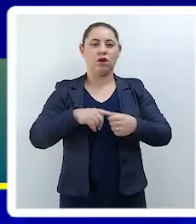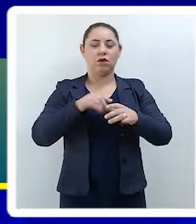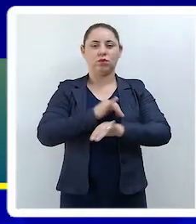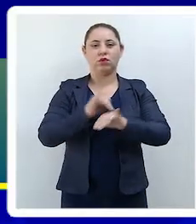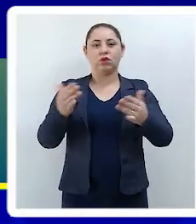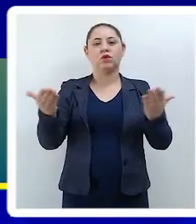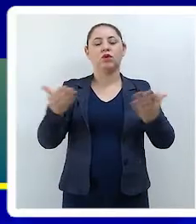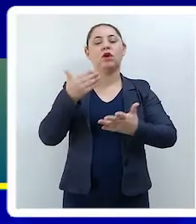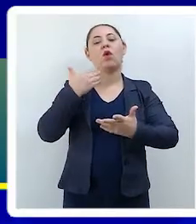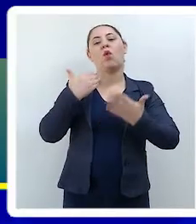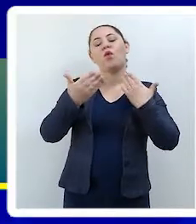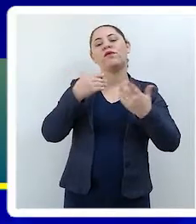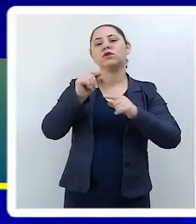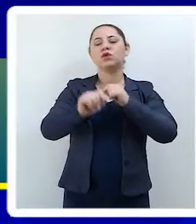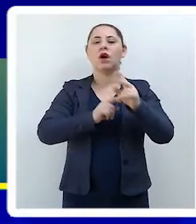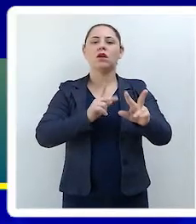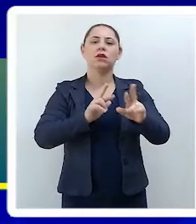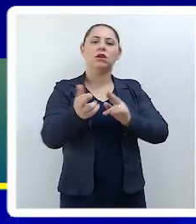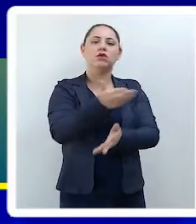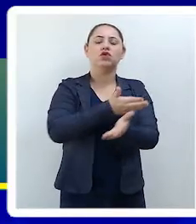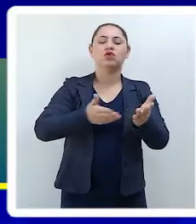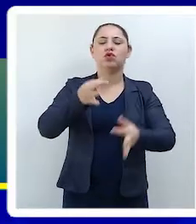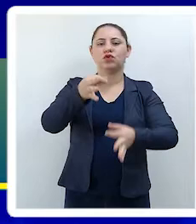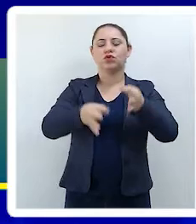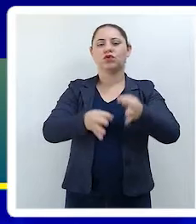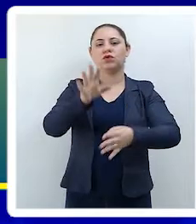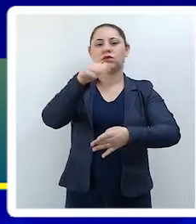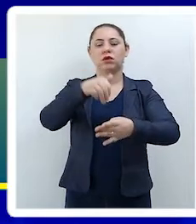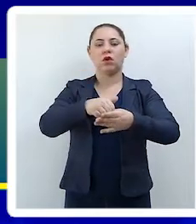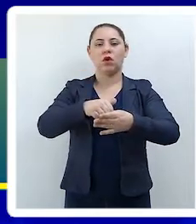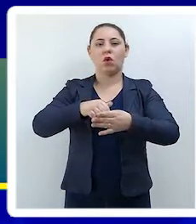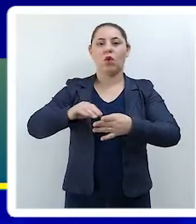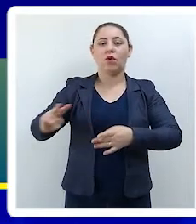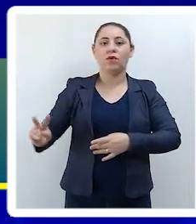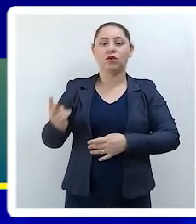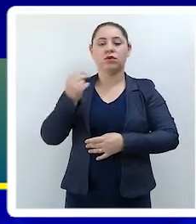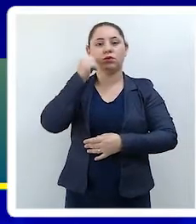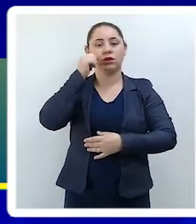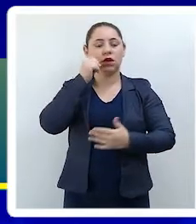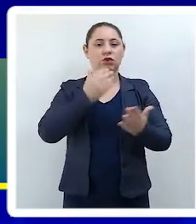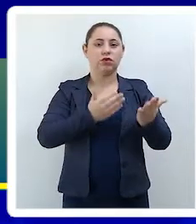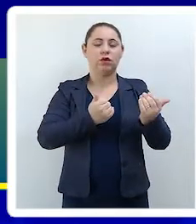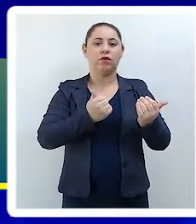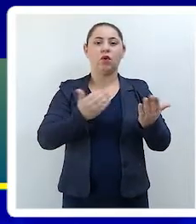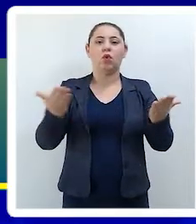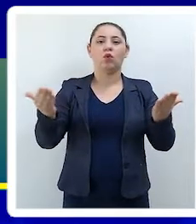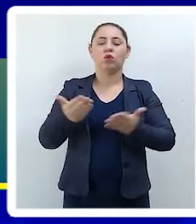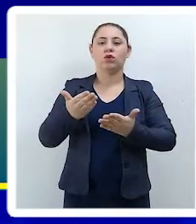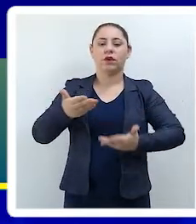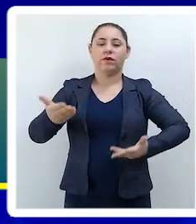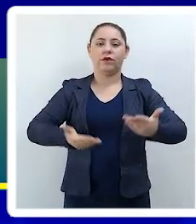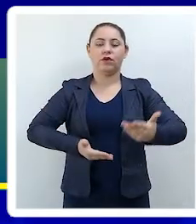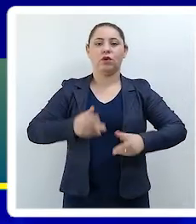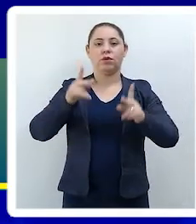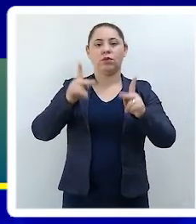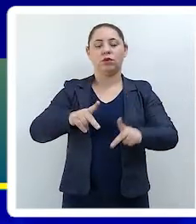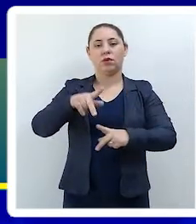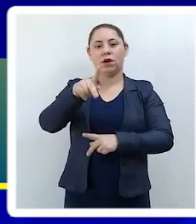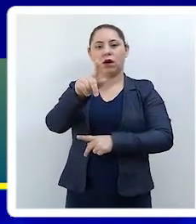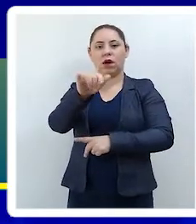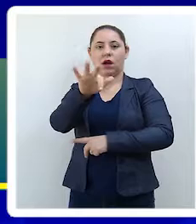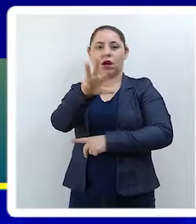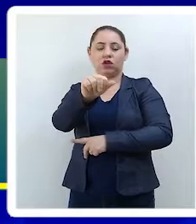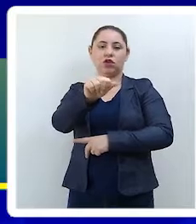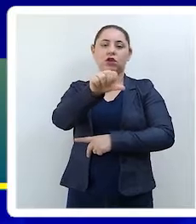Voltamos com o programa de hoje. Nós estamos falando sobre a relação da Justiça Eleitoral com o empoderamento de mulheres e meninas. Quem está comigo são as servidoras públicas